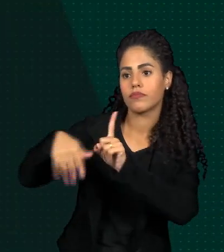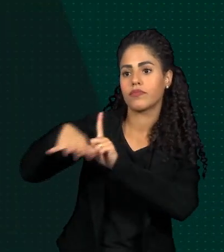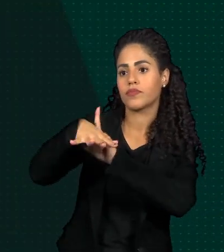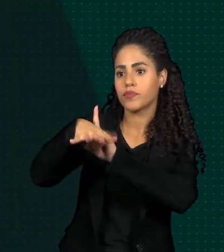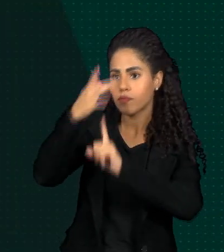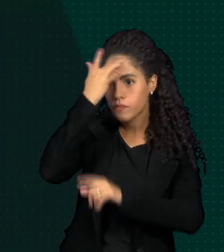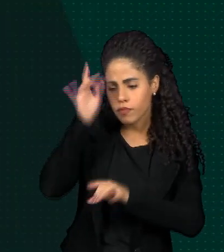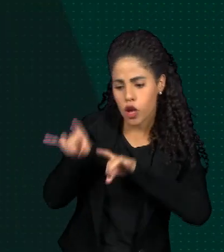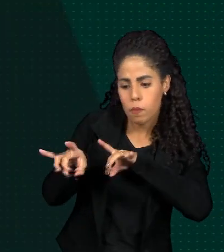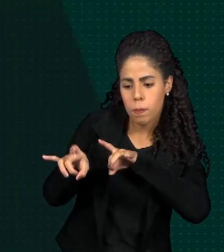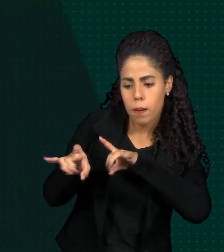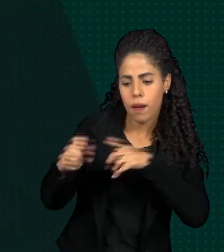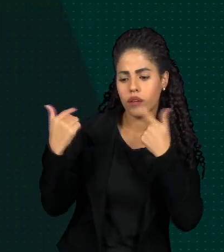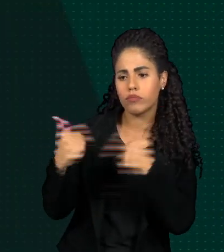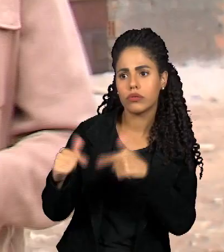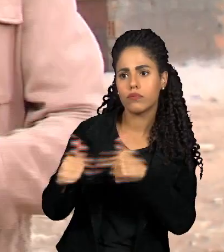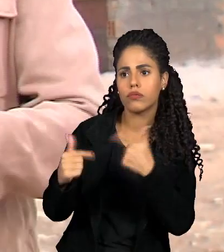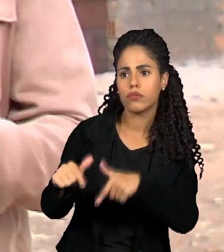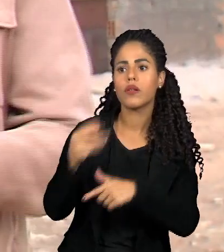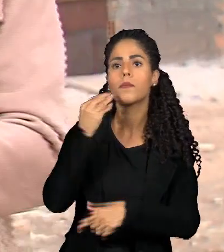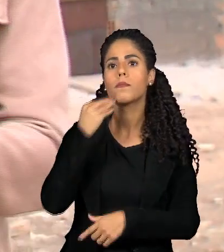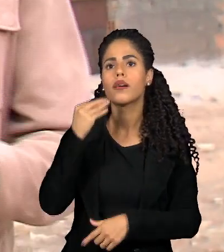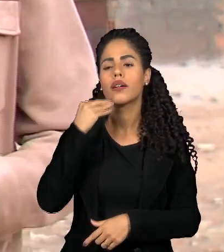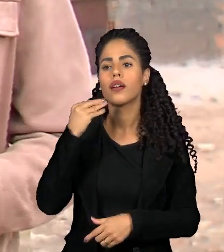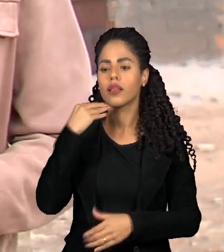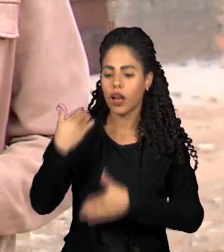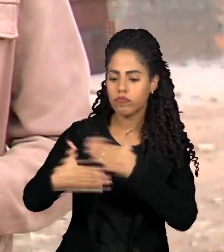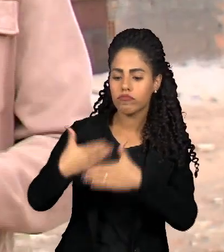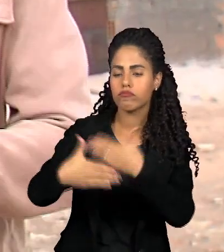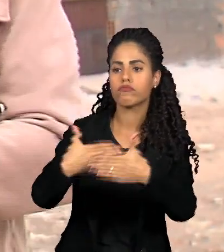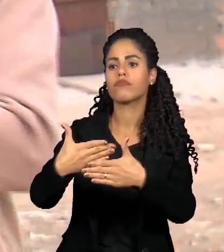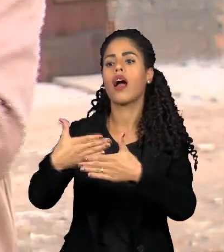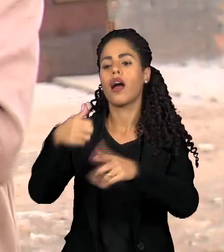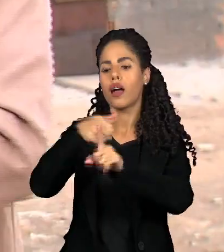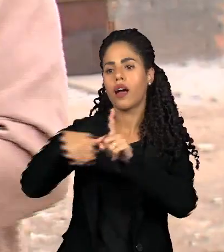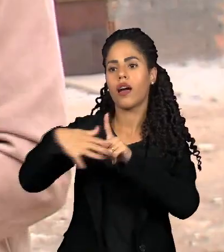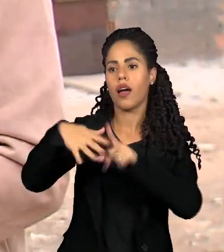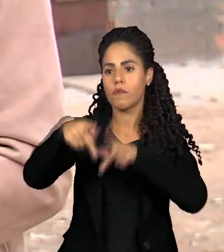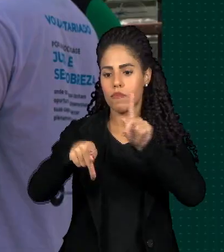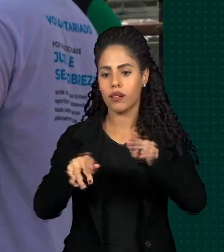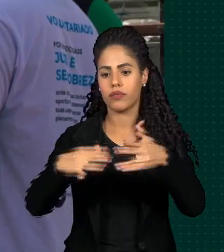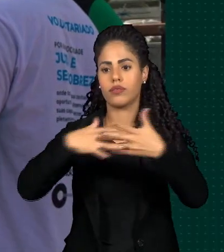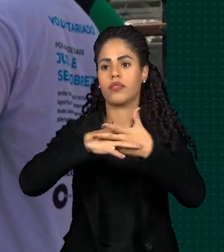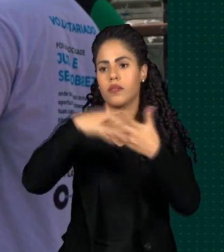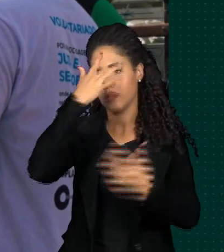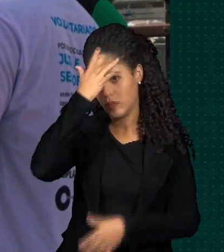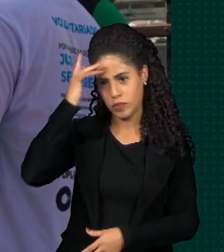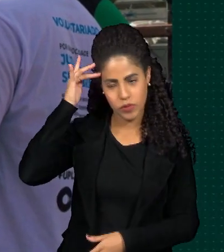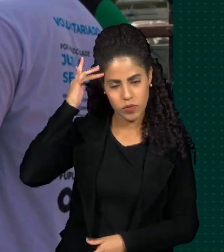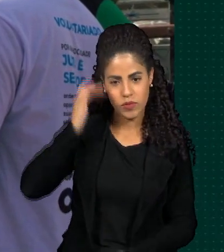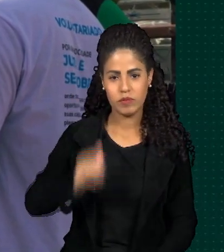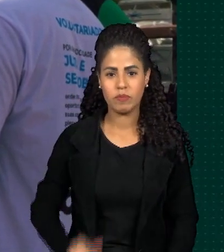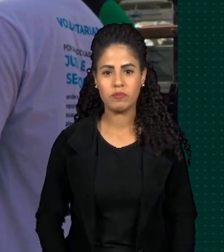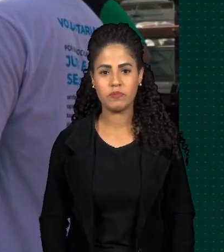trabalho técnico social, que reconstrói um tecido de cidadania para além do projeto.